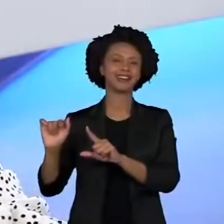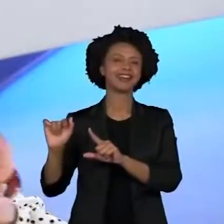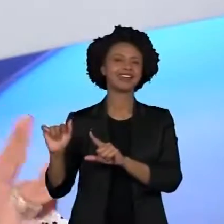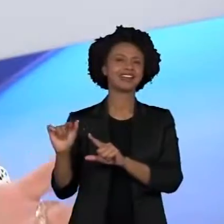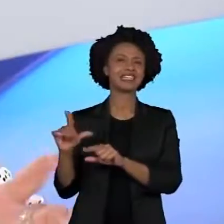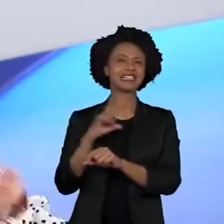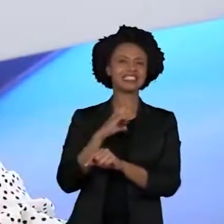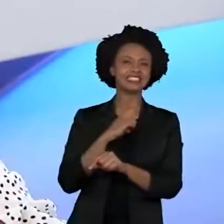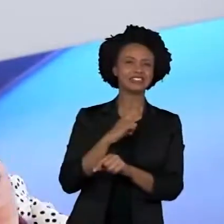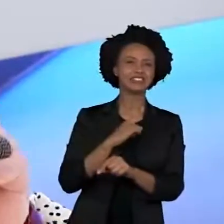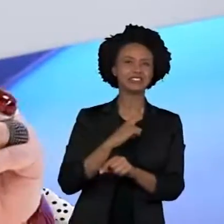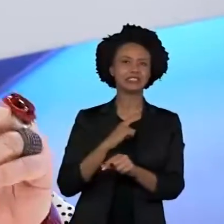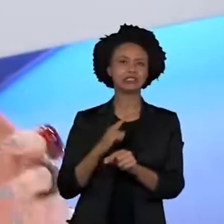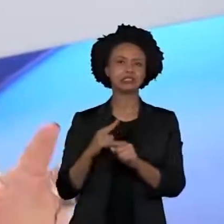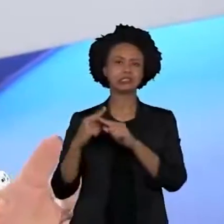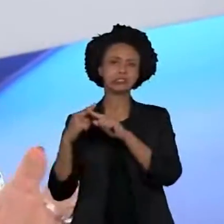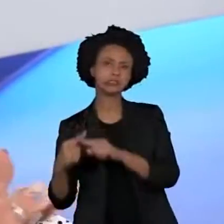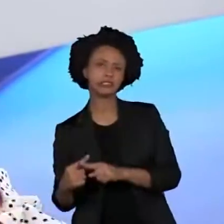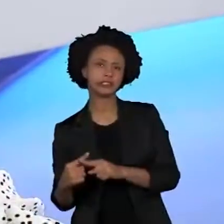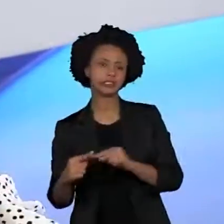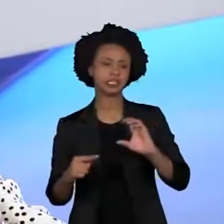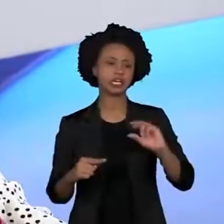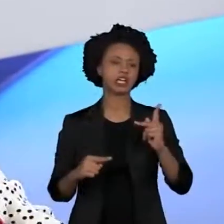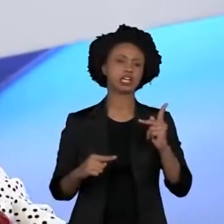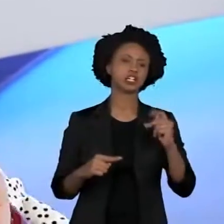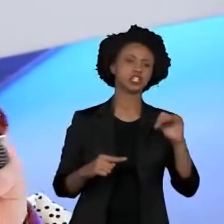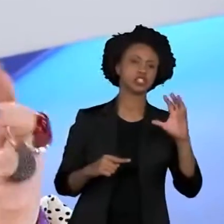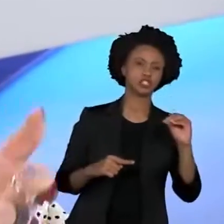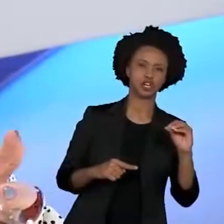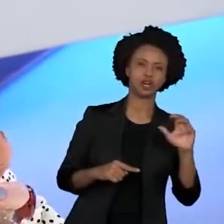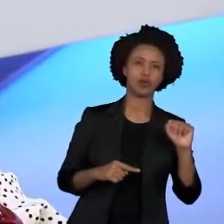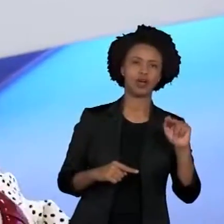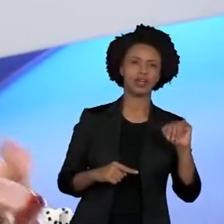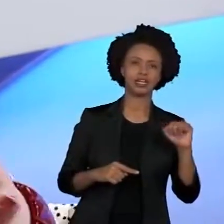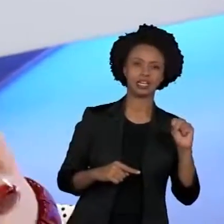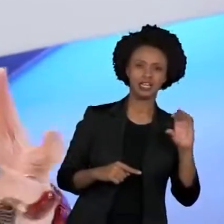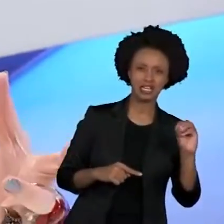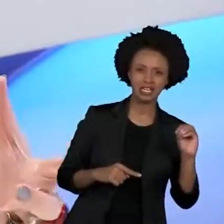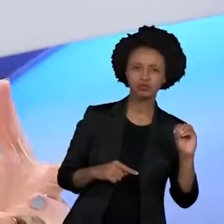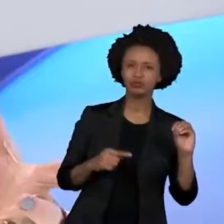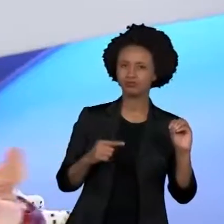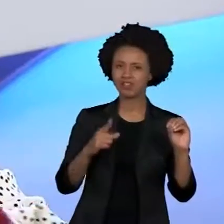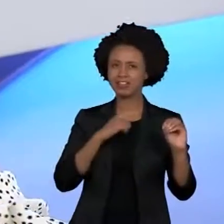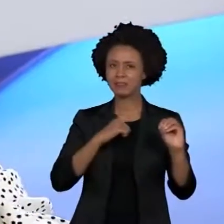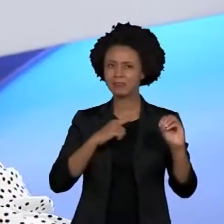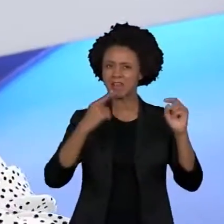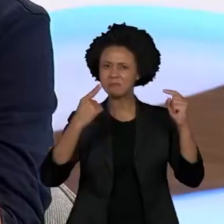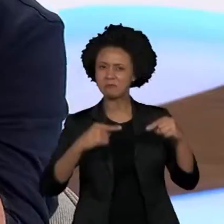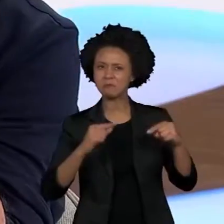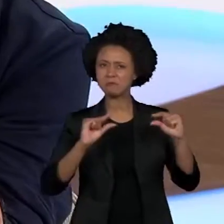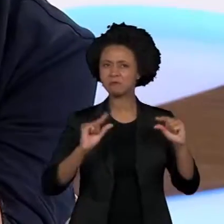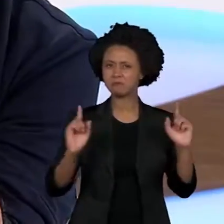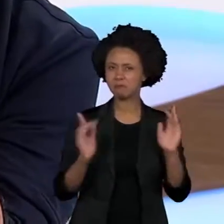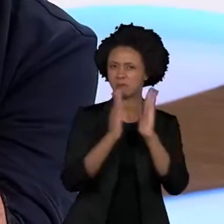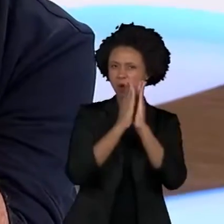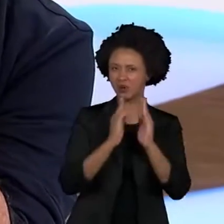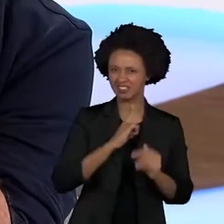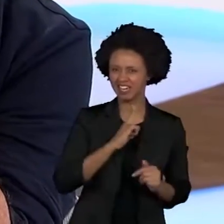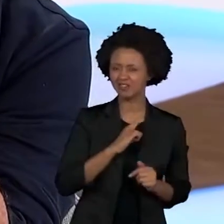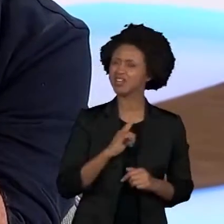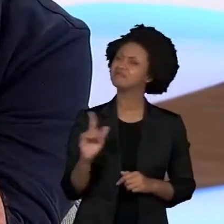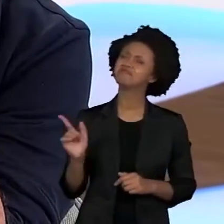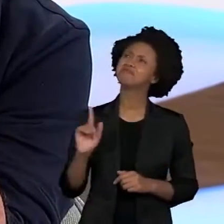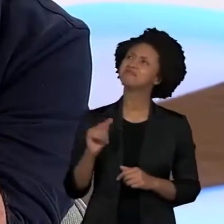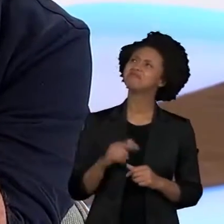meio de atrito com Chico Anízio ou não teve se foi uma lenda Você consegue lembrar como é que era aquele moment ao foi uma lenda